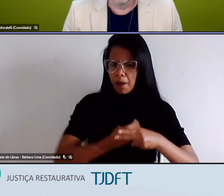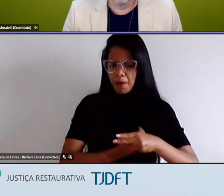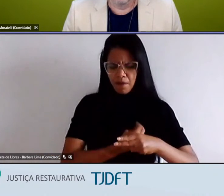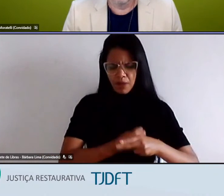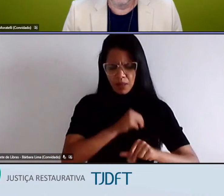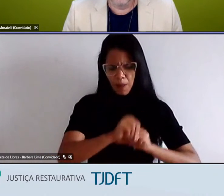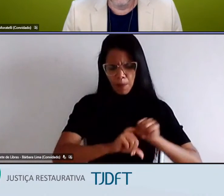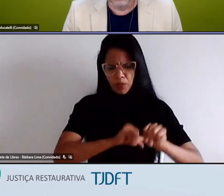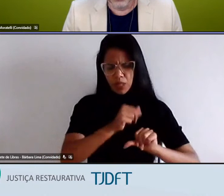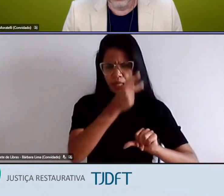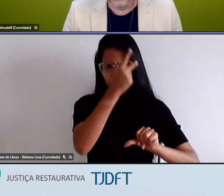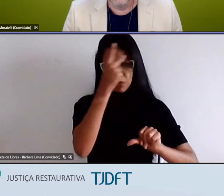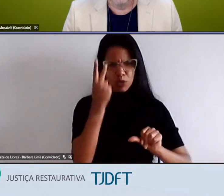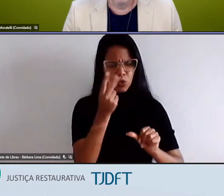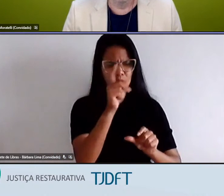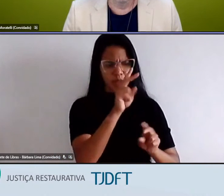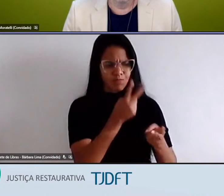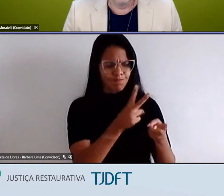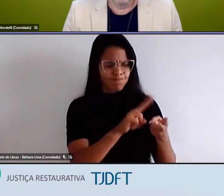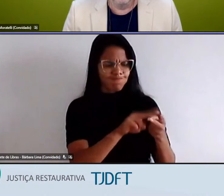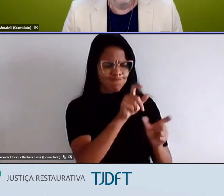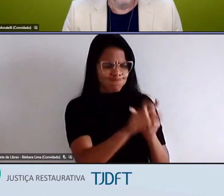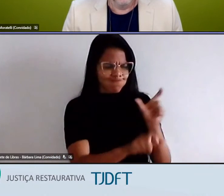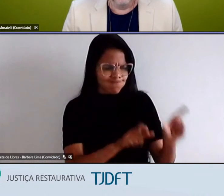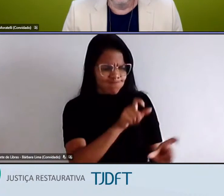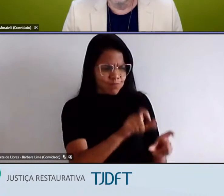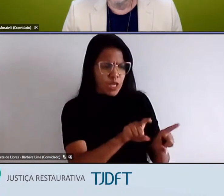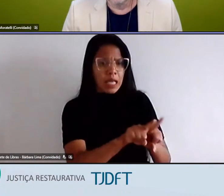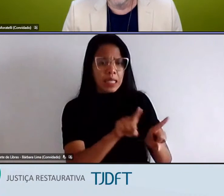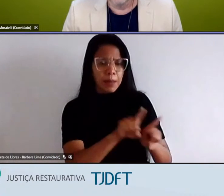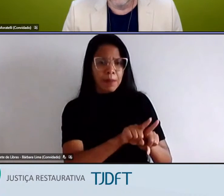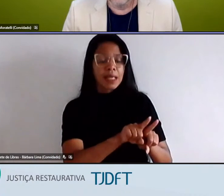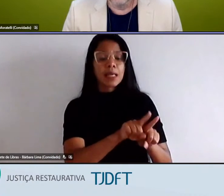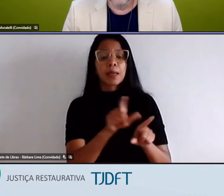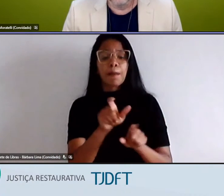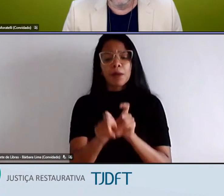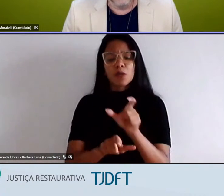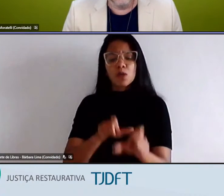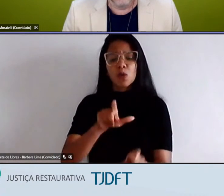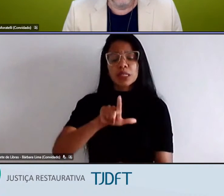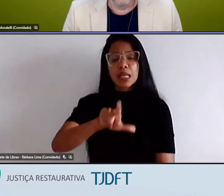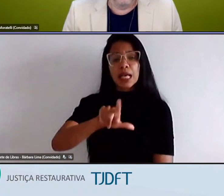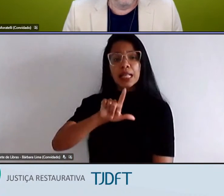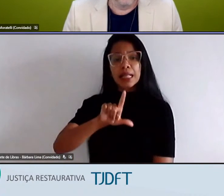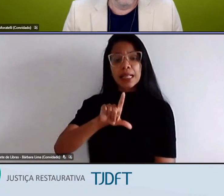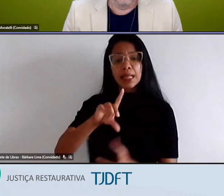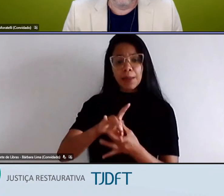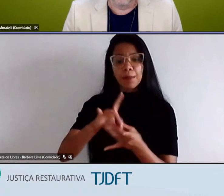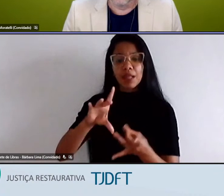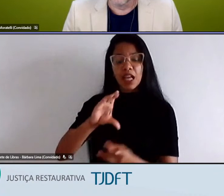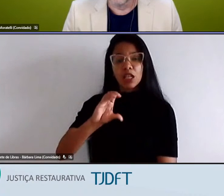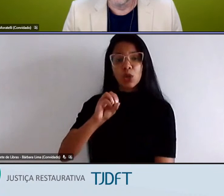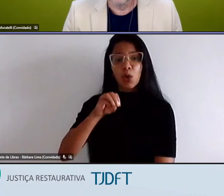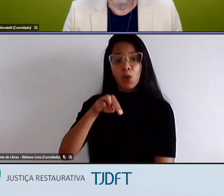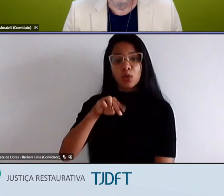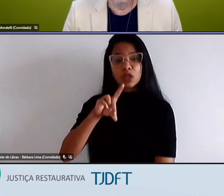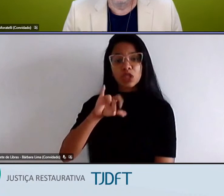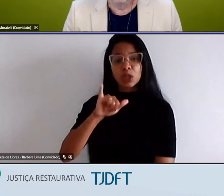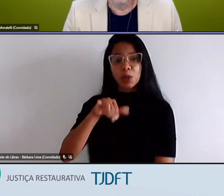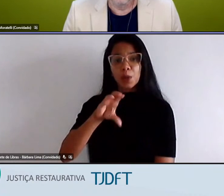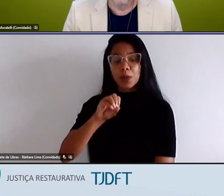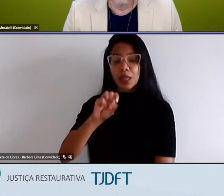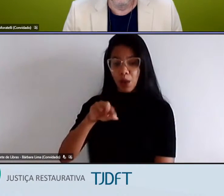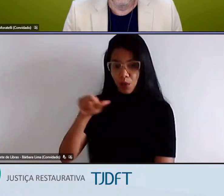pessoas aprisionadas, com pessoas em liberdade condicional, e isso foi durante o período de conflito aqui na Irlanda do Norte.